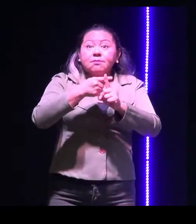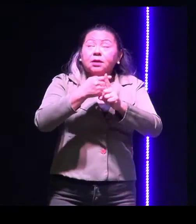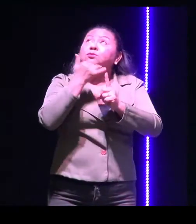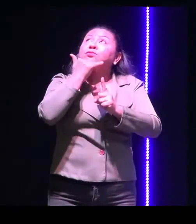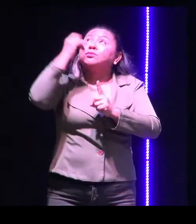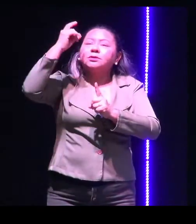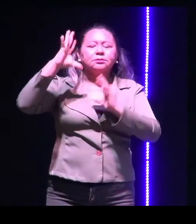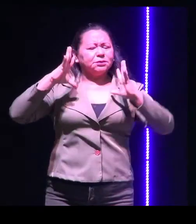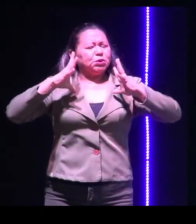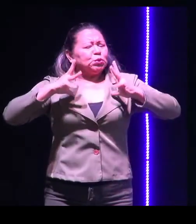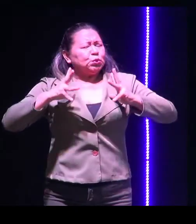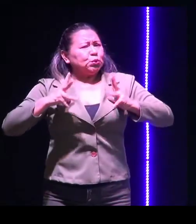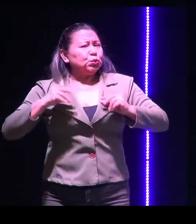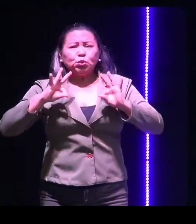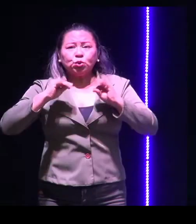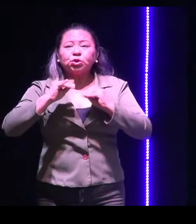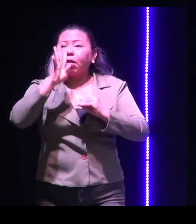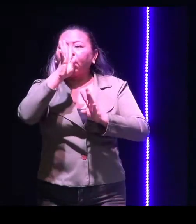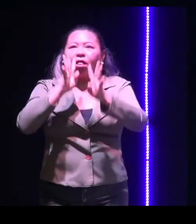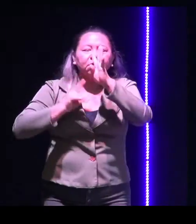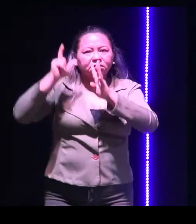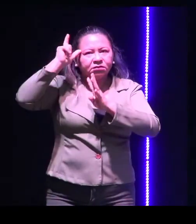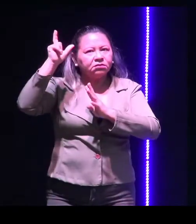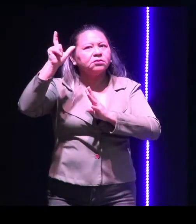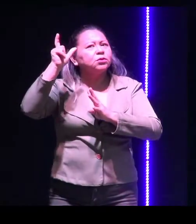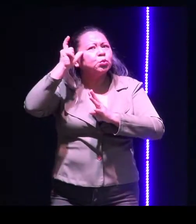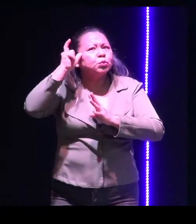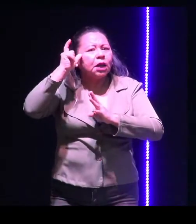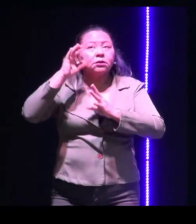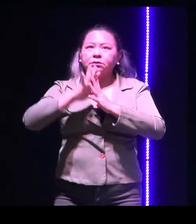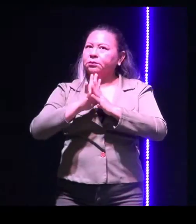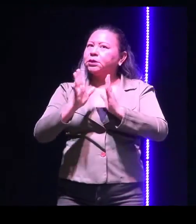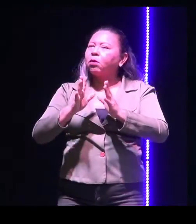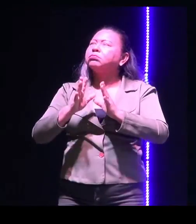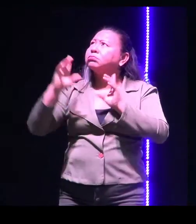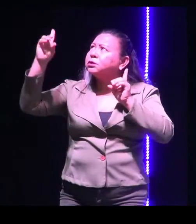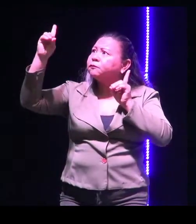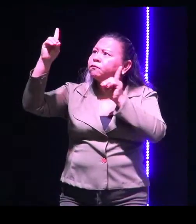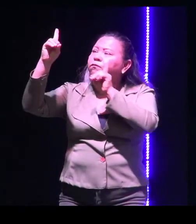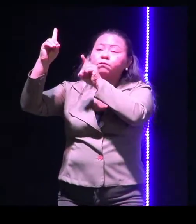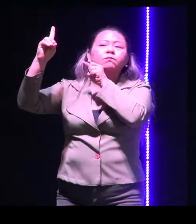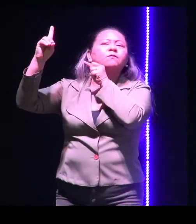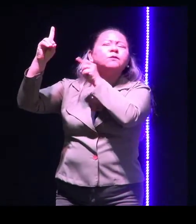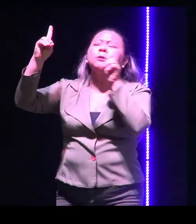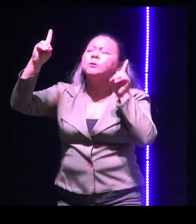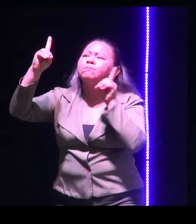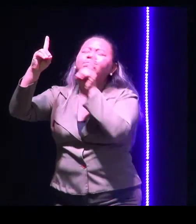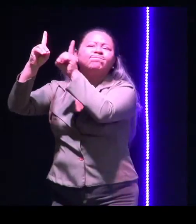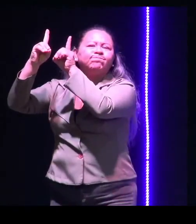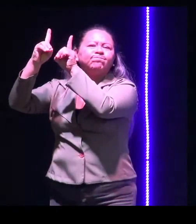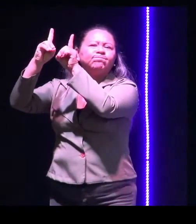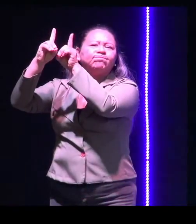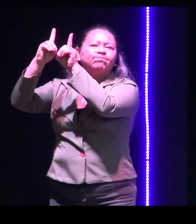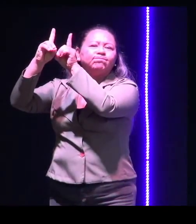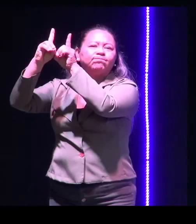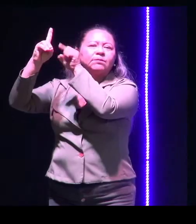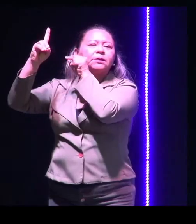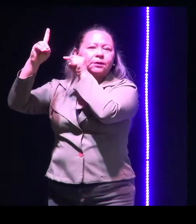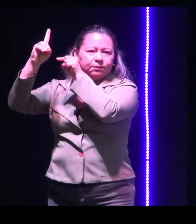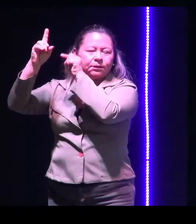nos purifica de toda injustiça. Por isso, não fuja de Deus, se refugia nele, se refugia em